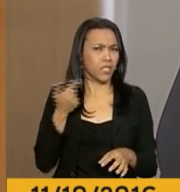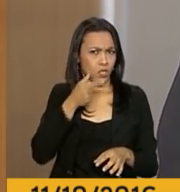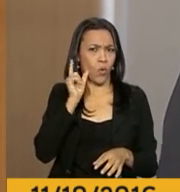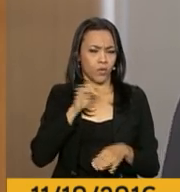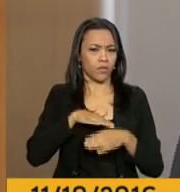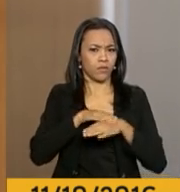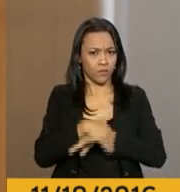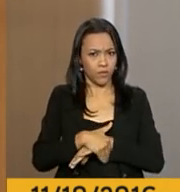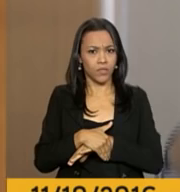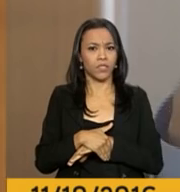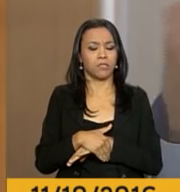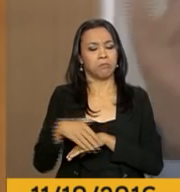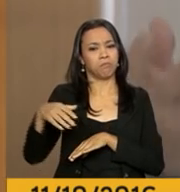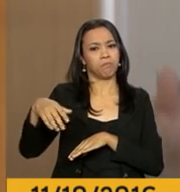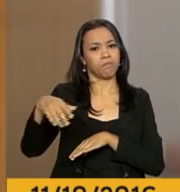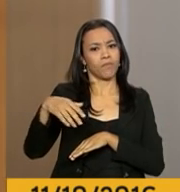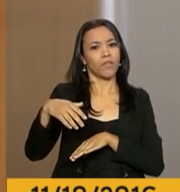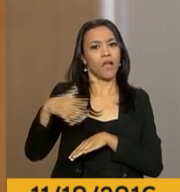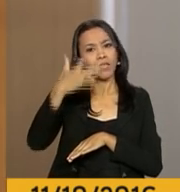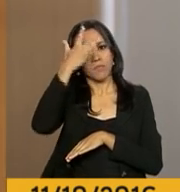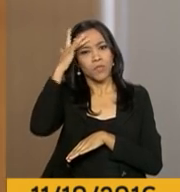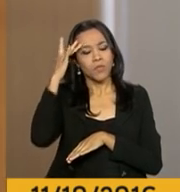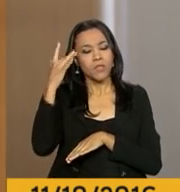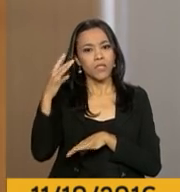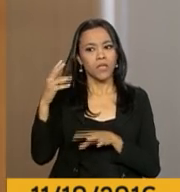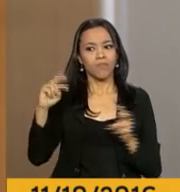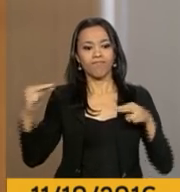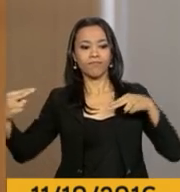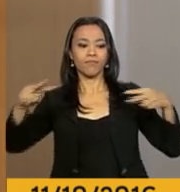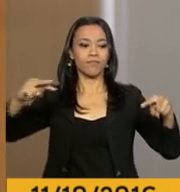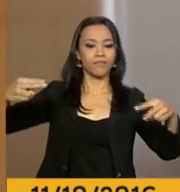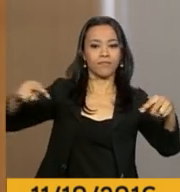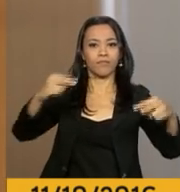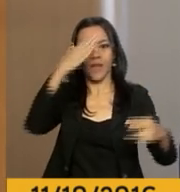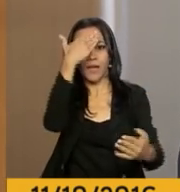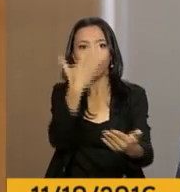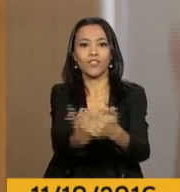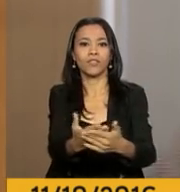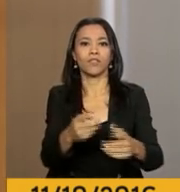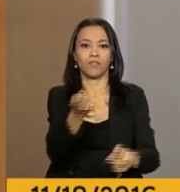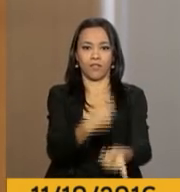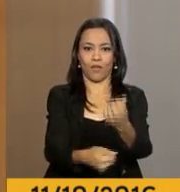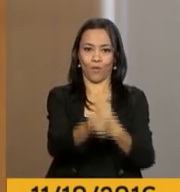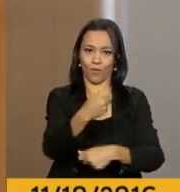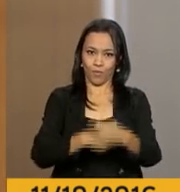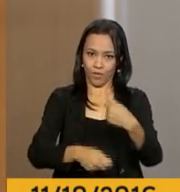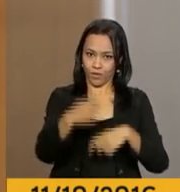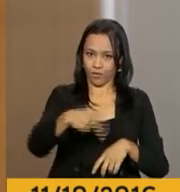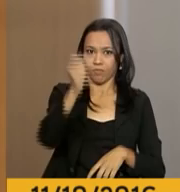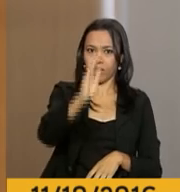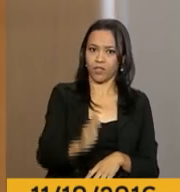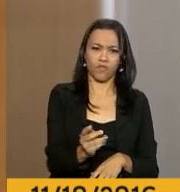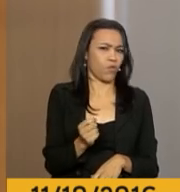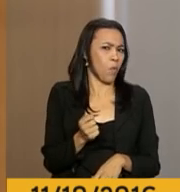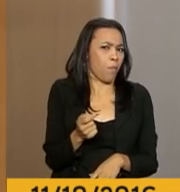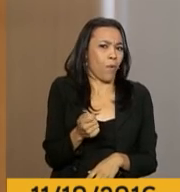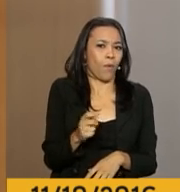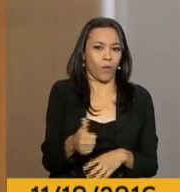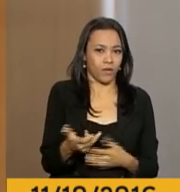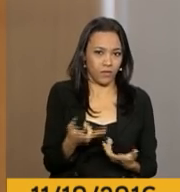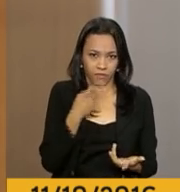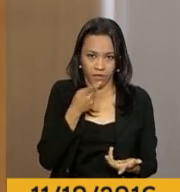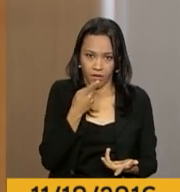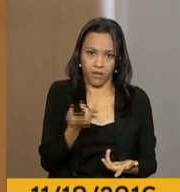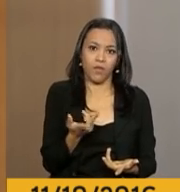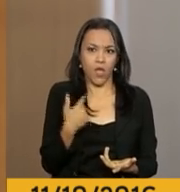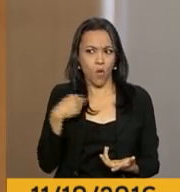ontem uma credibilidade cada vez maior na nossa economia não são foram poucas as manifestações que hoje pela manhã eu